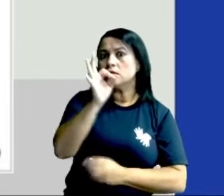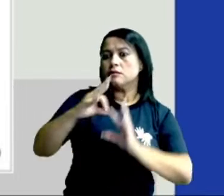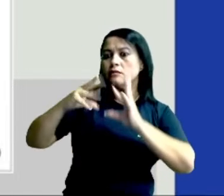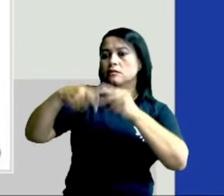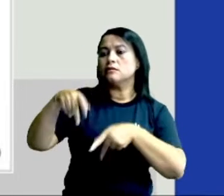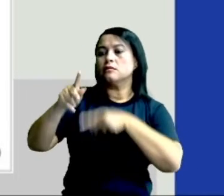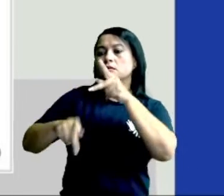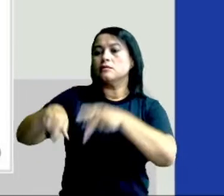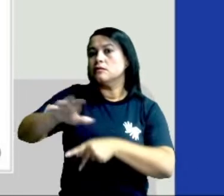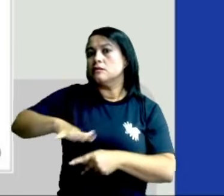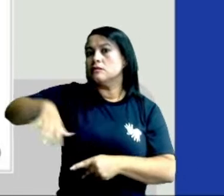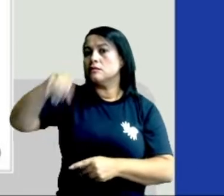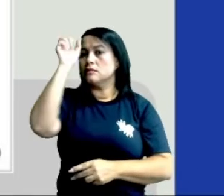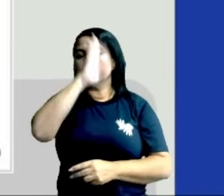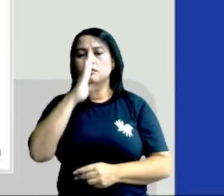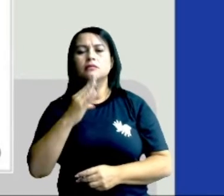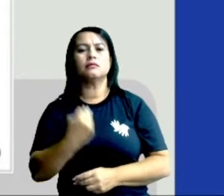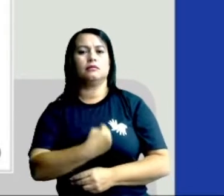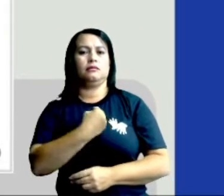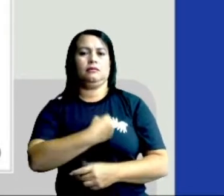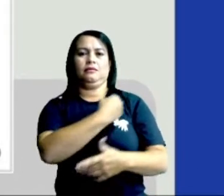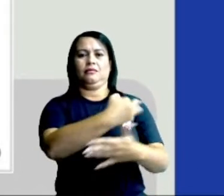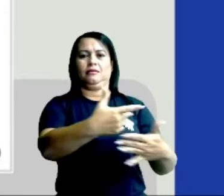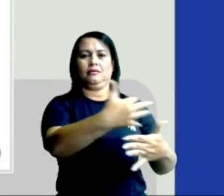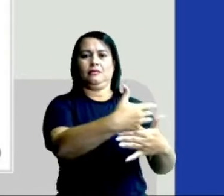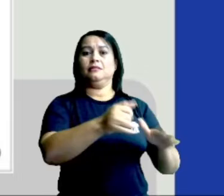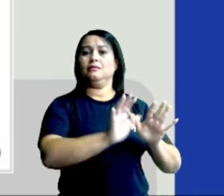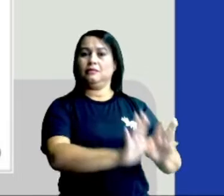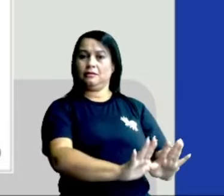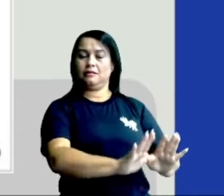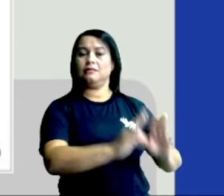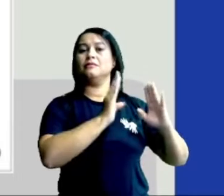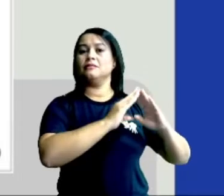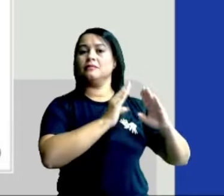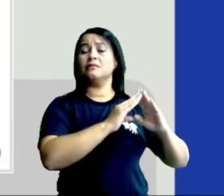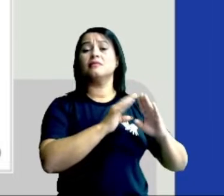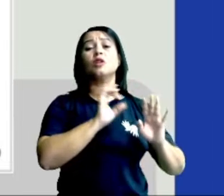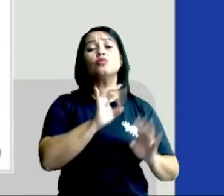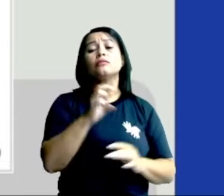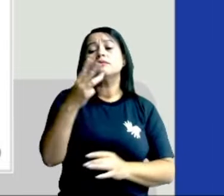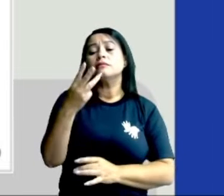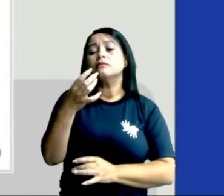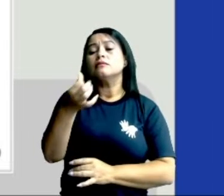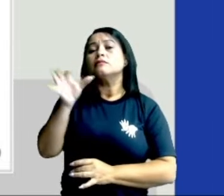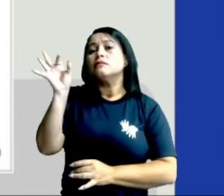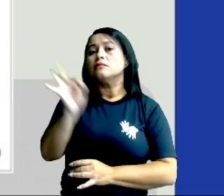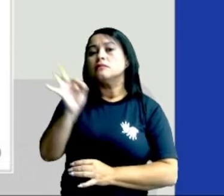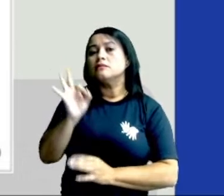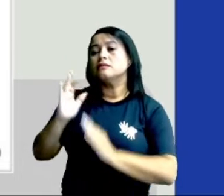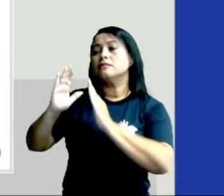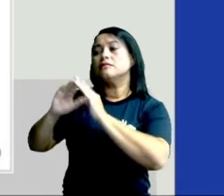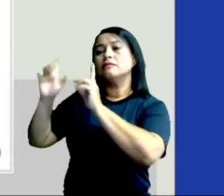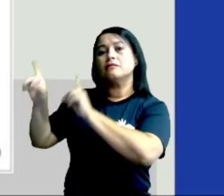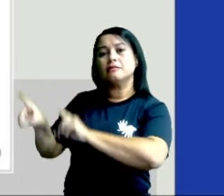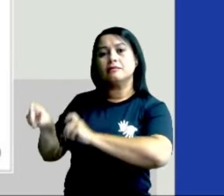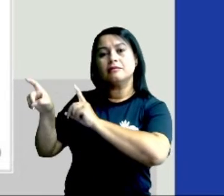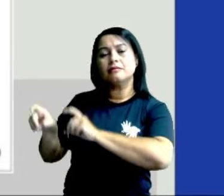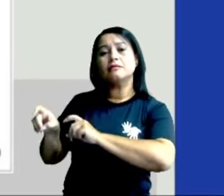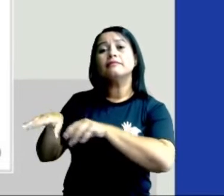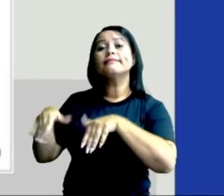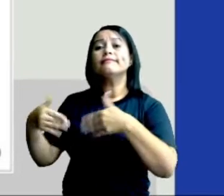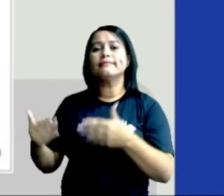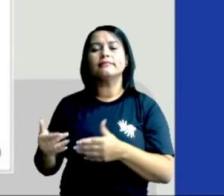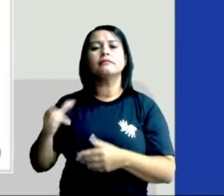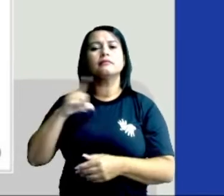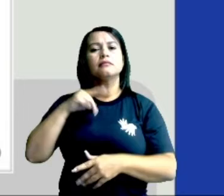população brasileira, ela vive nas cidades, certo? E apenas 36% vive no campo. E